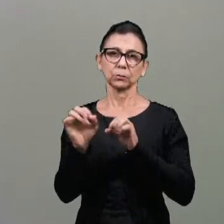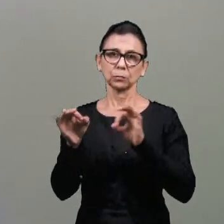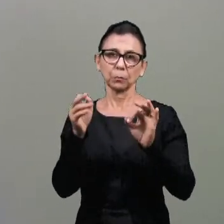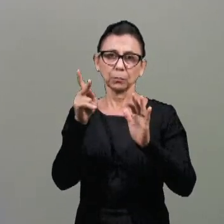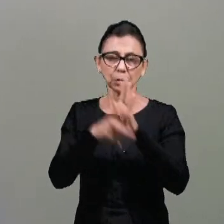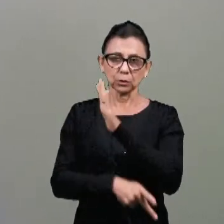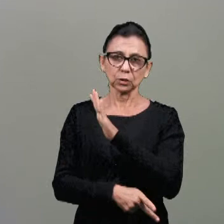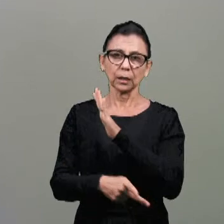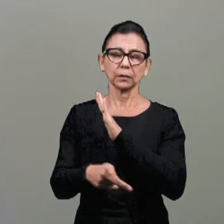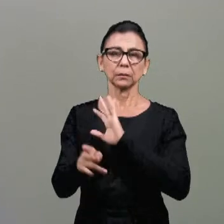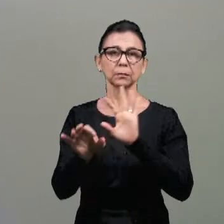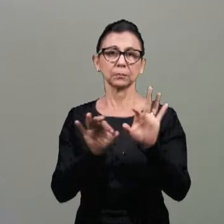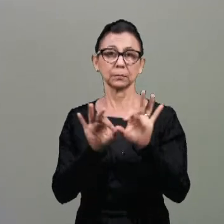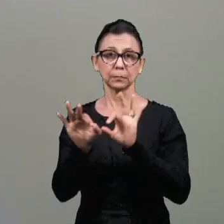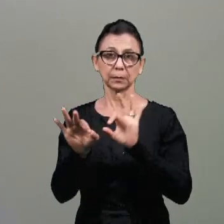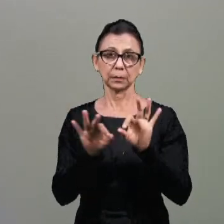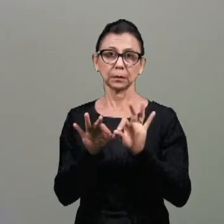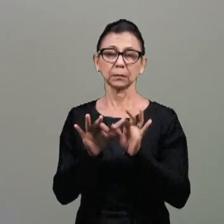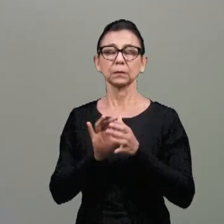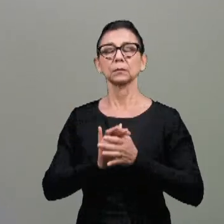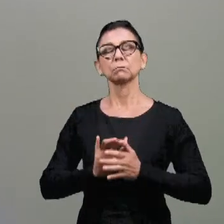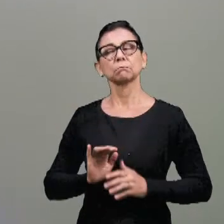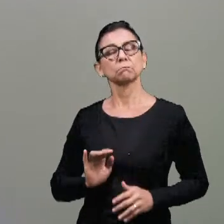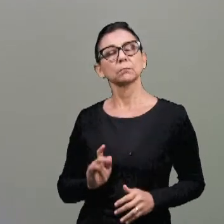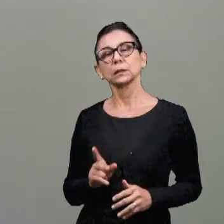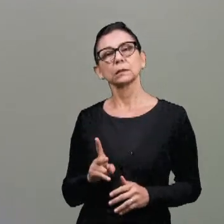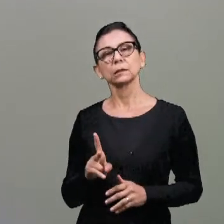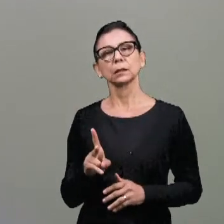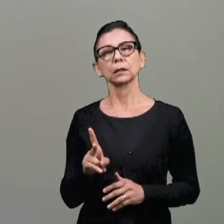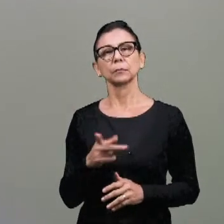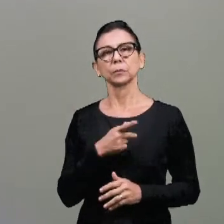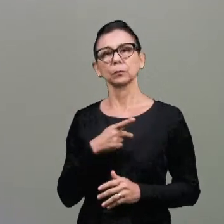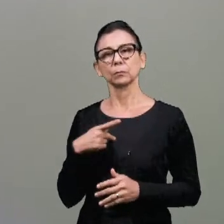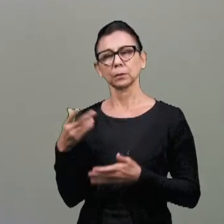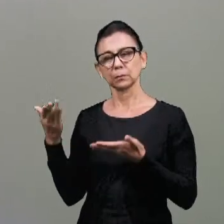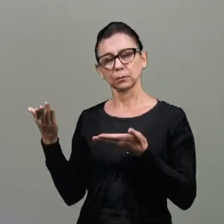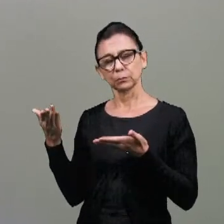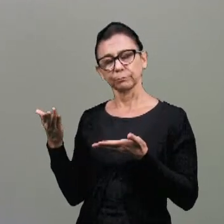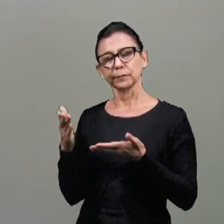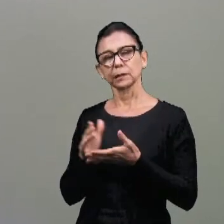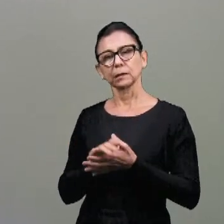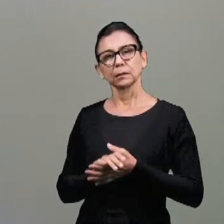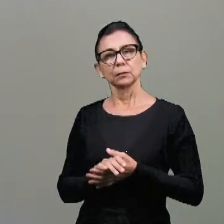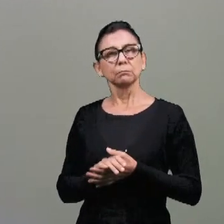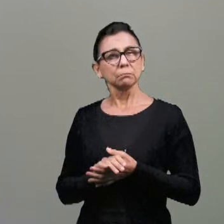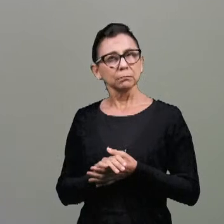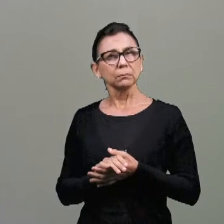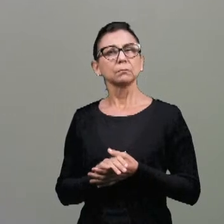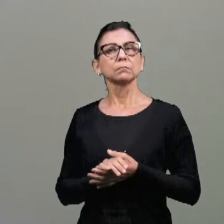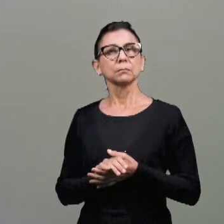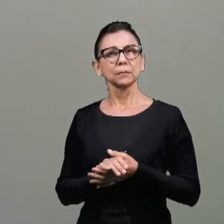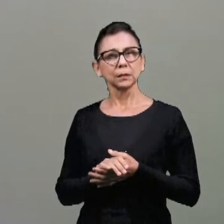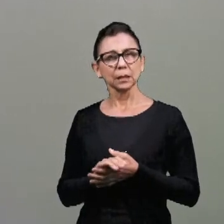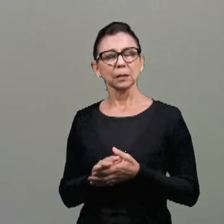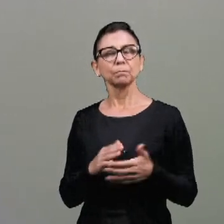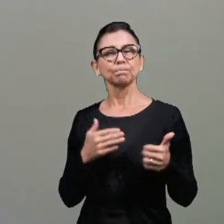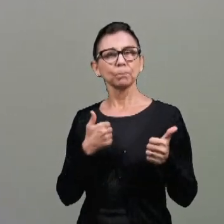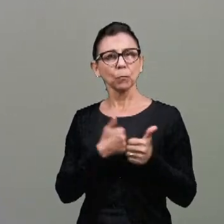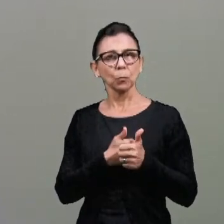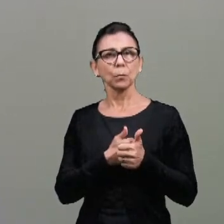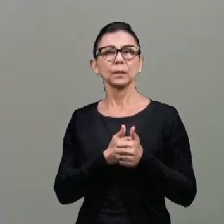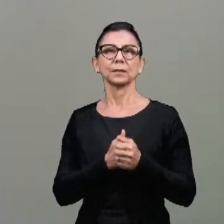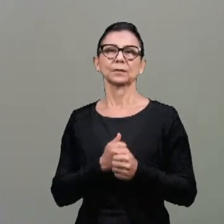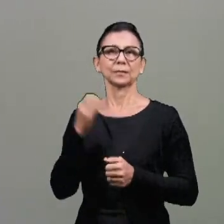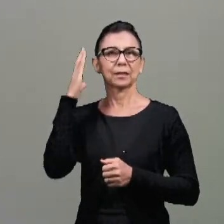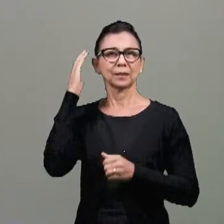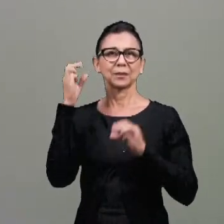projetos. Sempre o pastor João da Mata sempre foi um grande parceiro da Rádio Manaim.